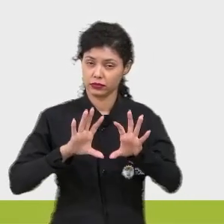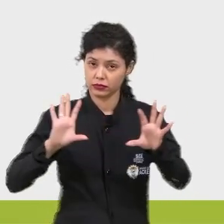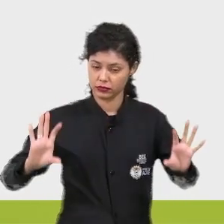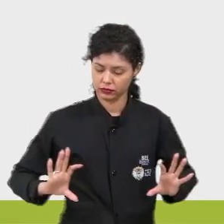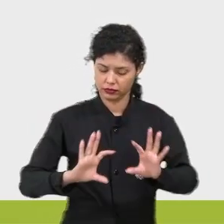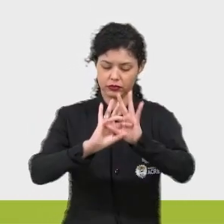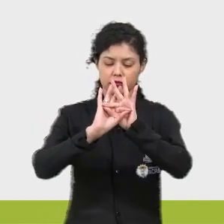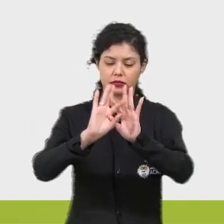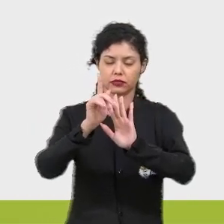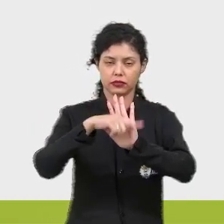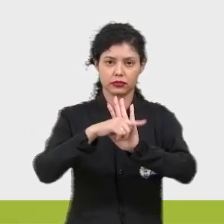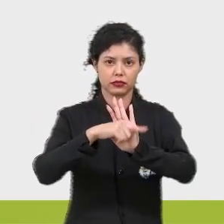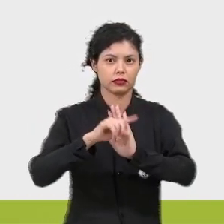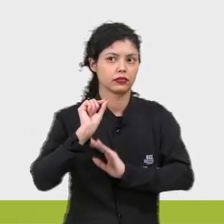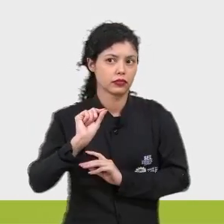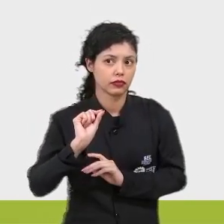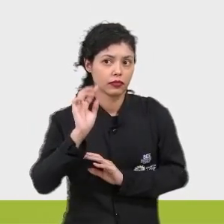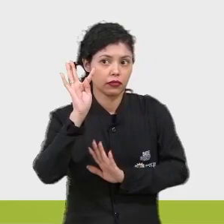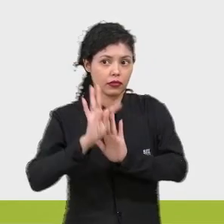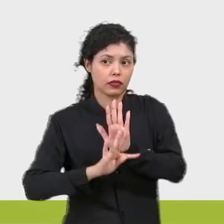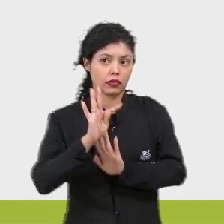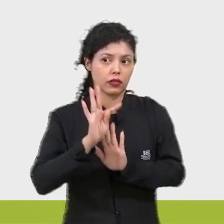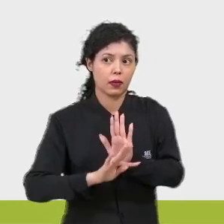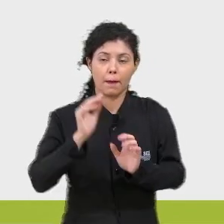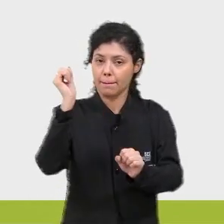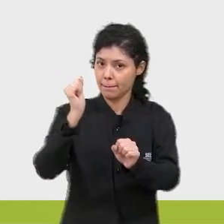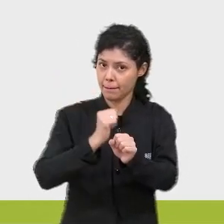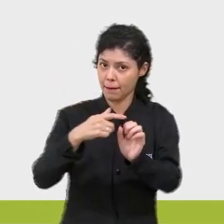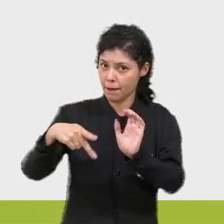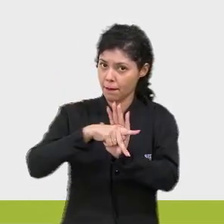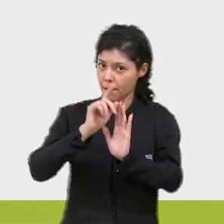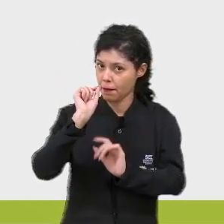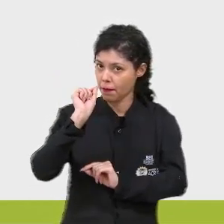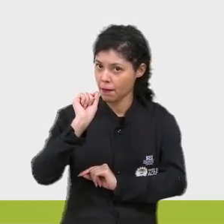mescla de gêneros, um texto que está constituindo